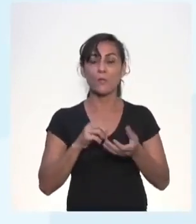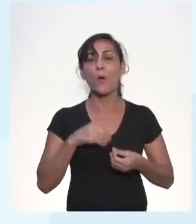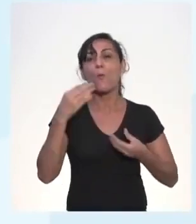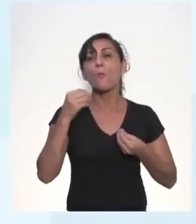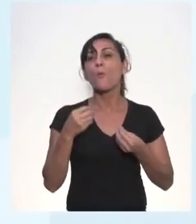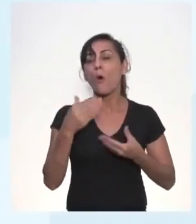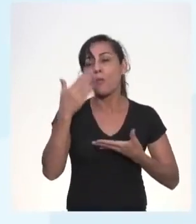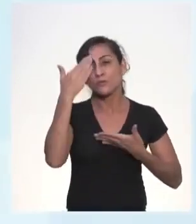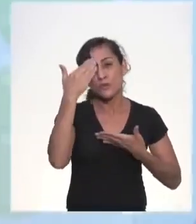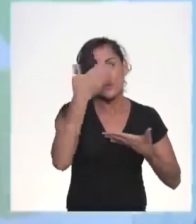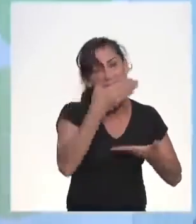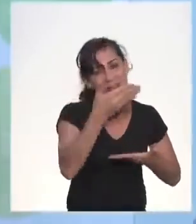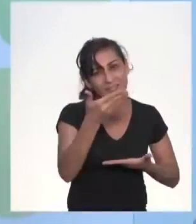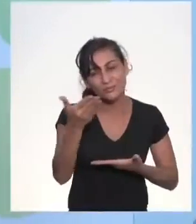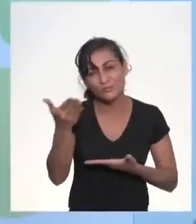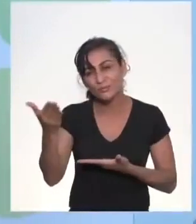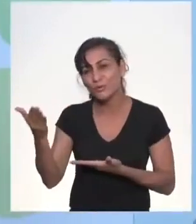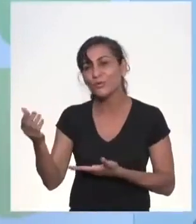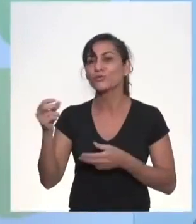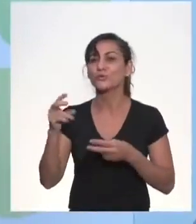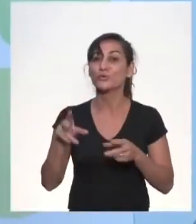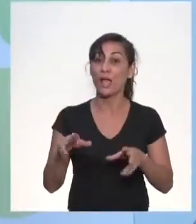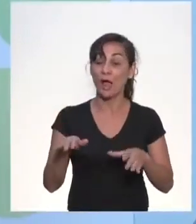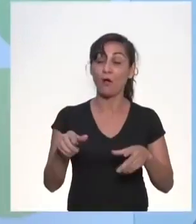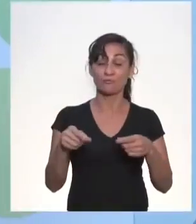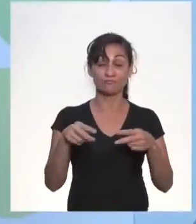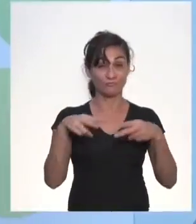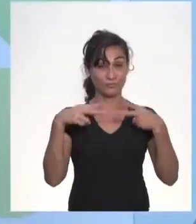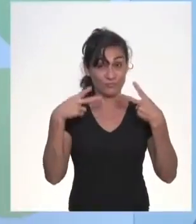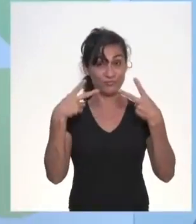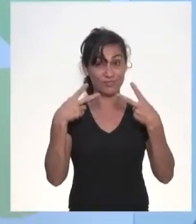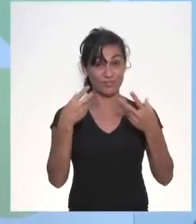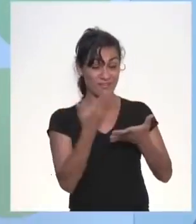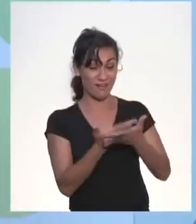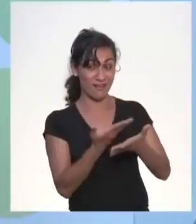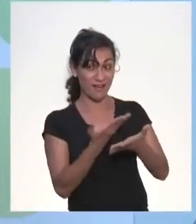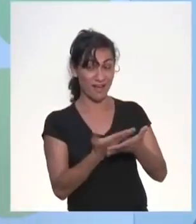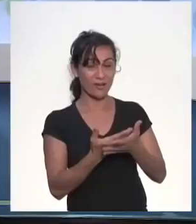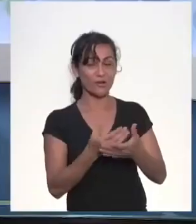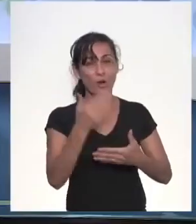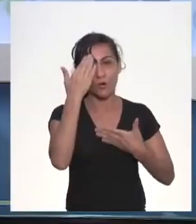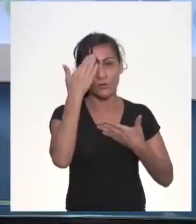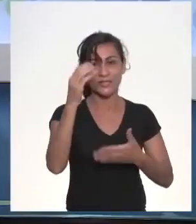todos pela aula, por assistir a aula. Até a próxima. Obrigado, professora